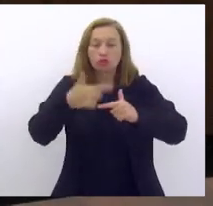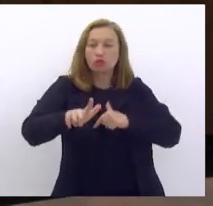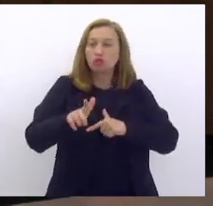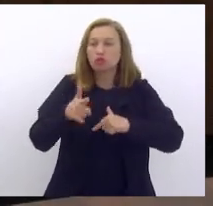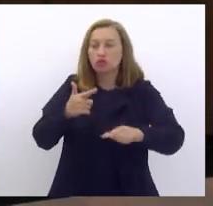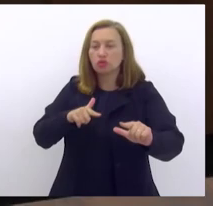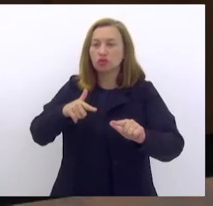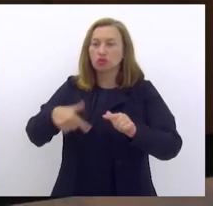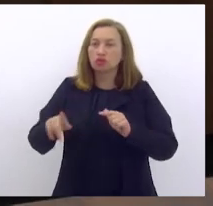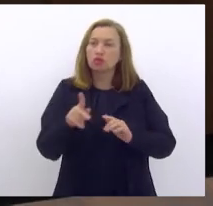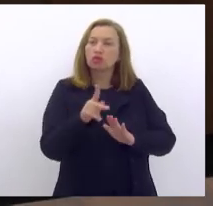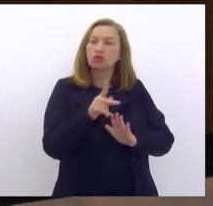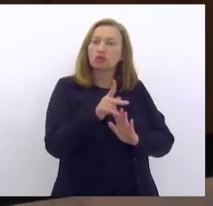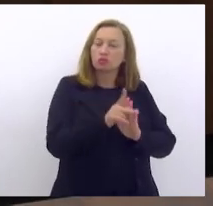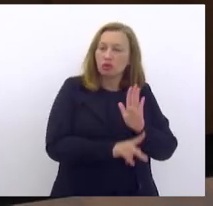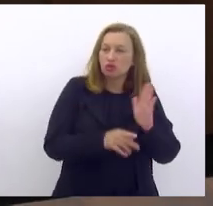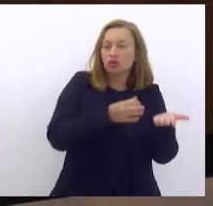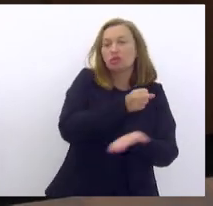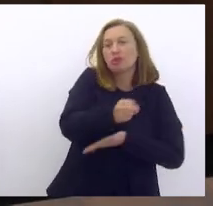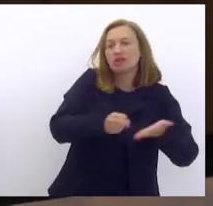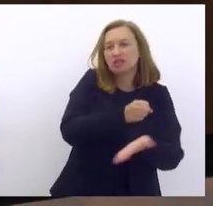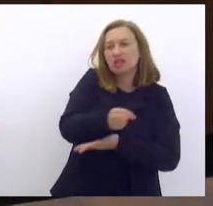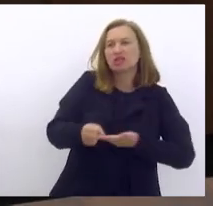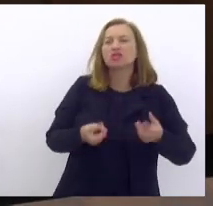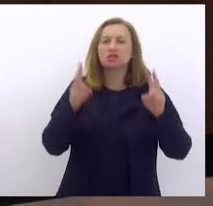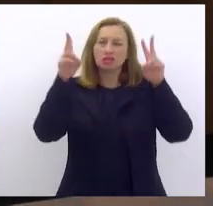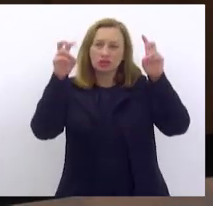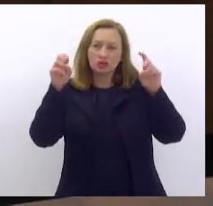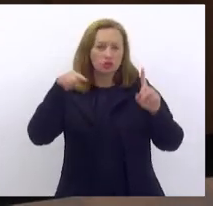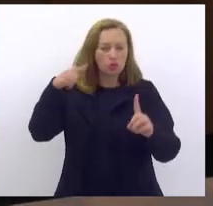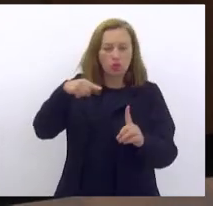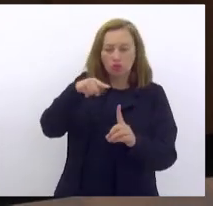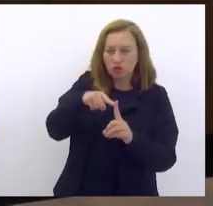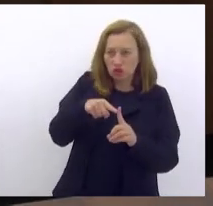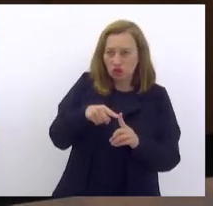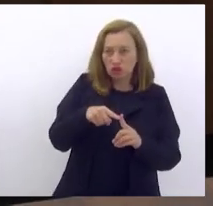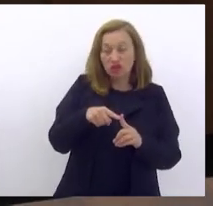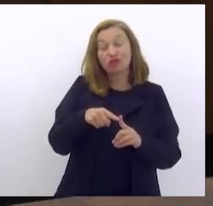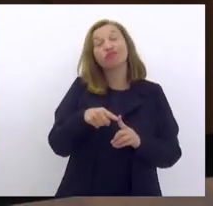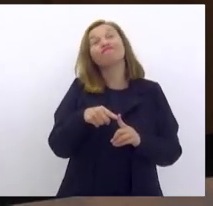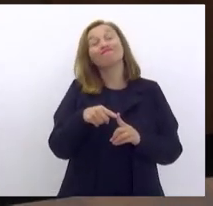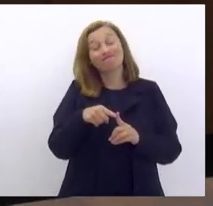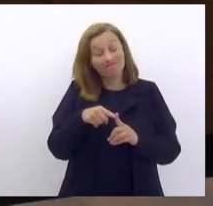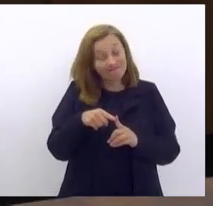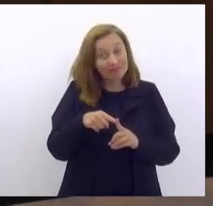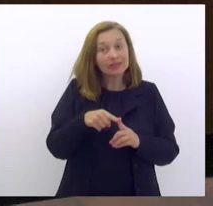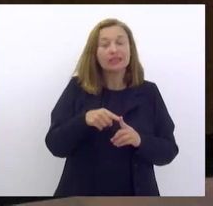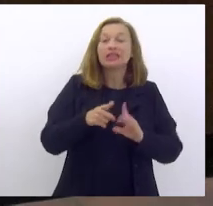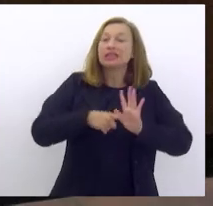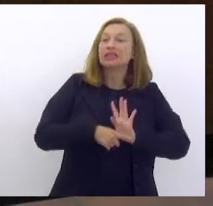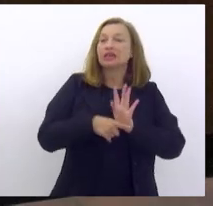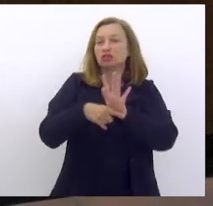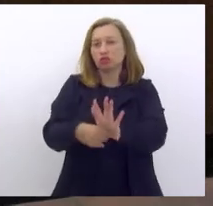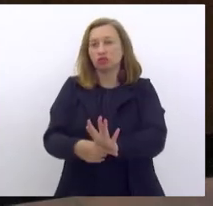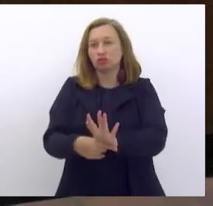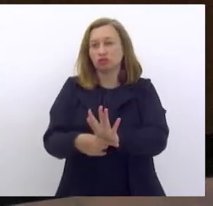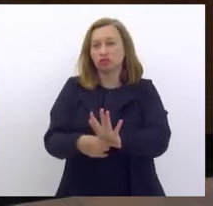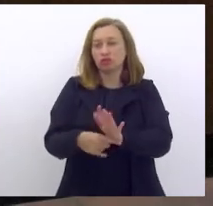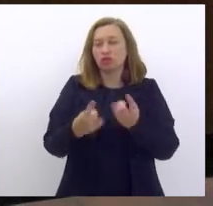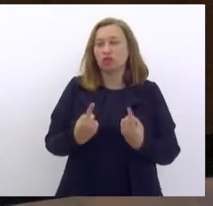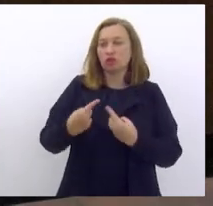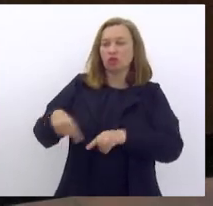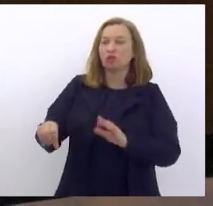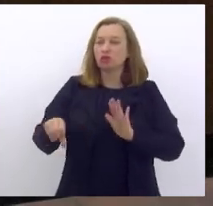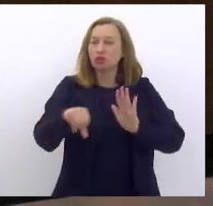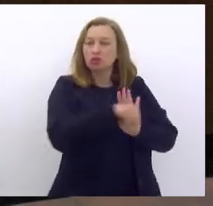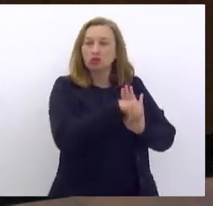unanimidades baseadas em questões objetivas e em questões que ajudem a combater o crime,